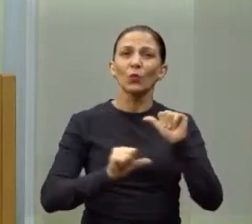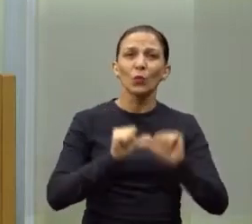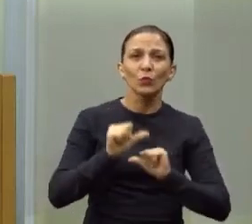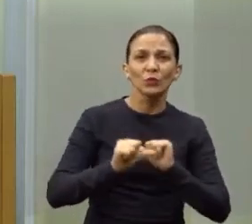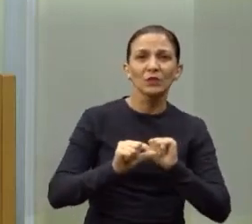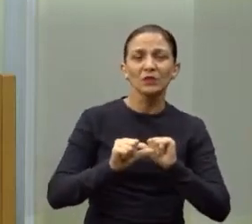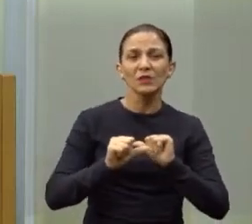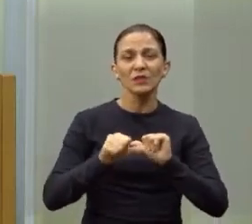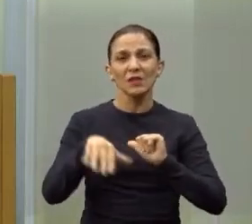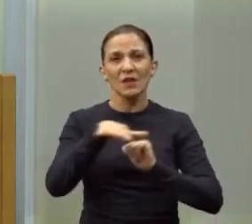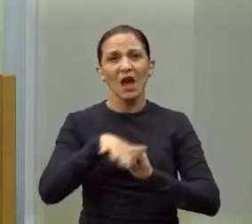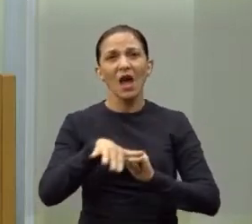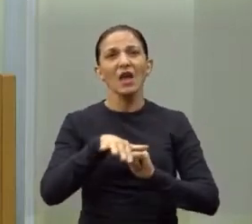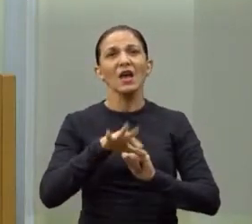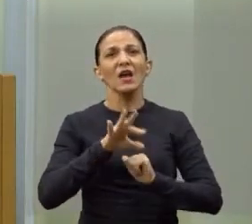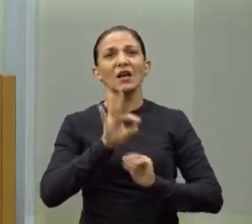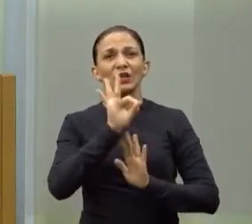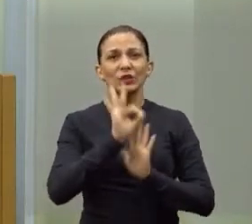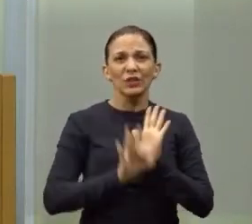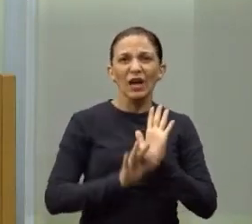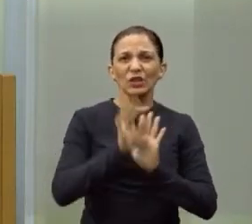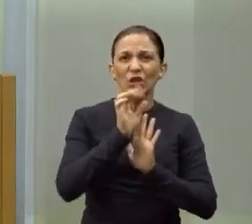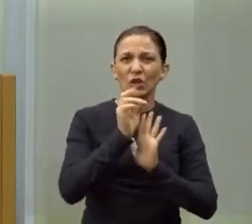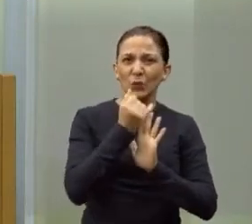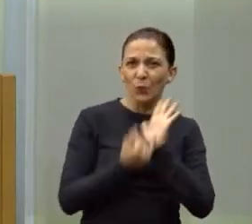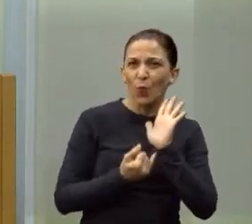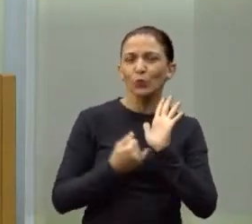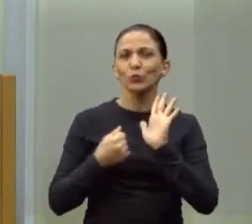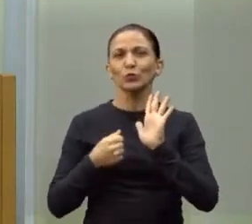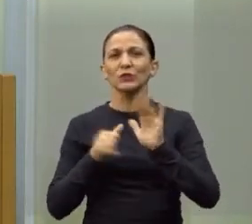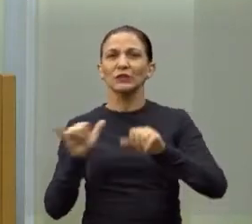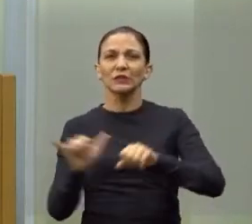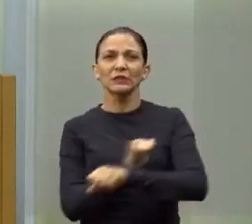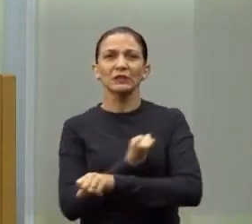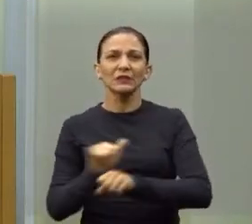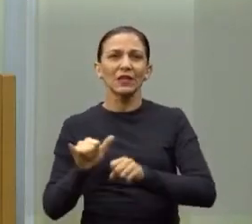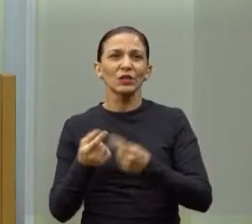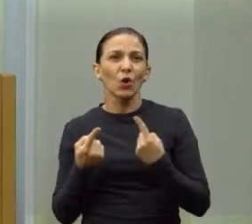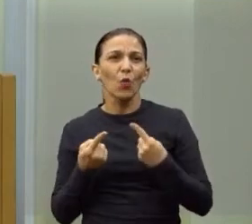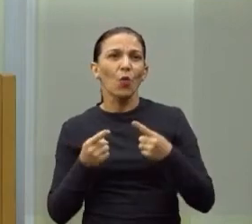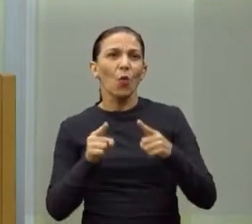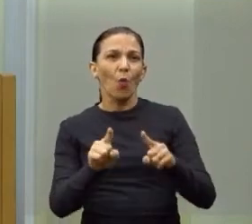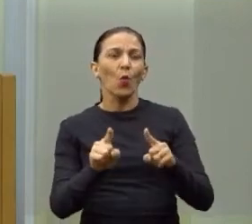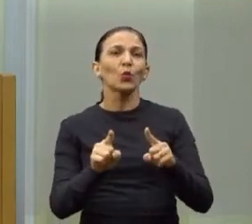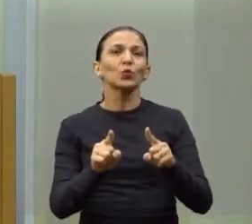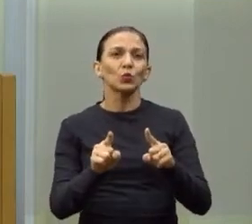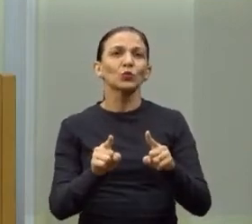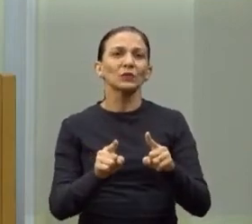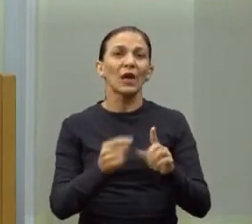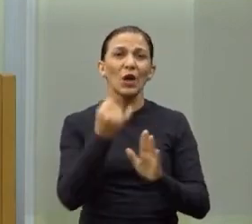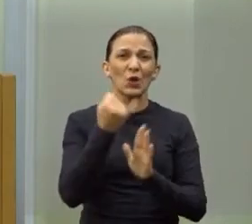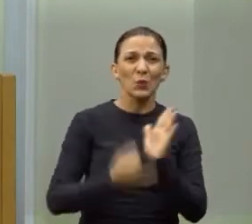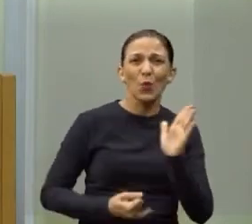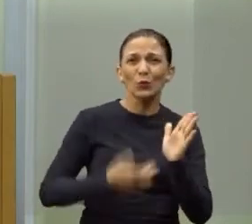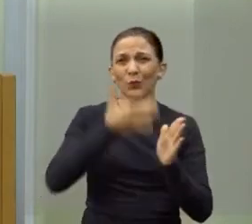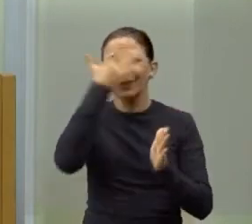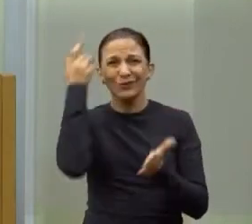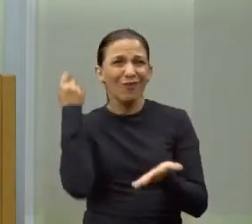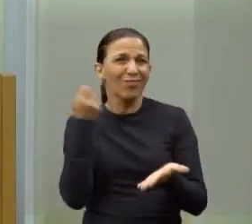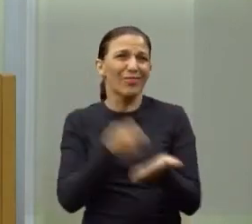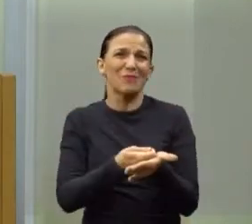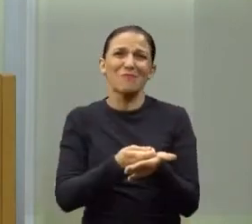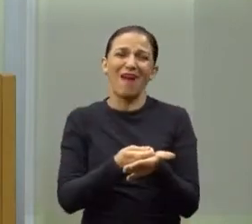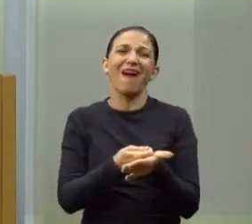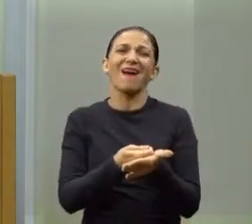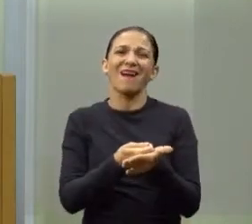tributária tenha mecanismo que combate rigorosamente a sonegação de impostos, que